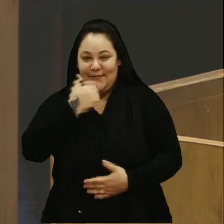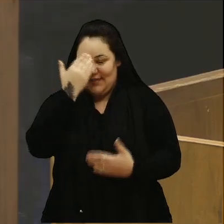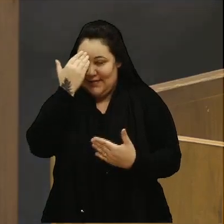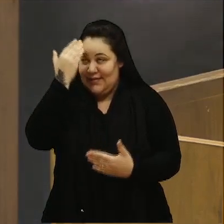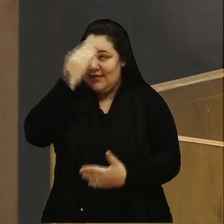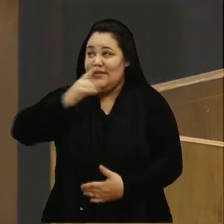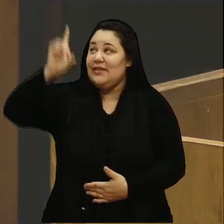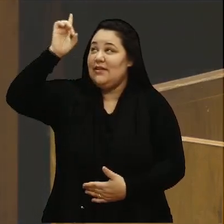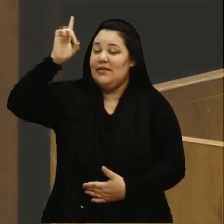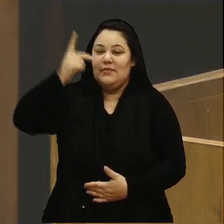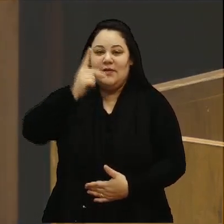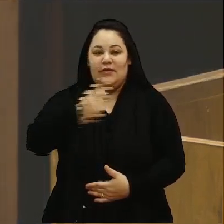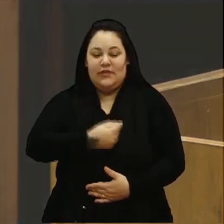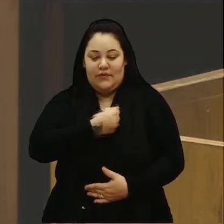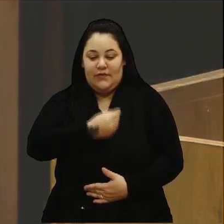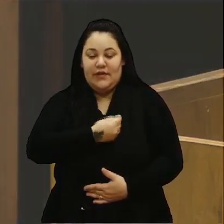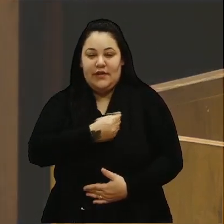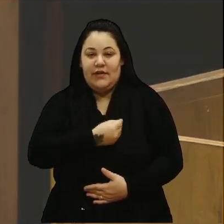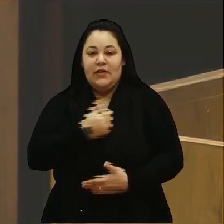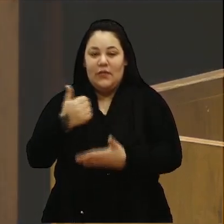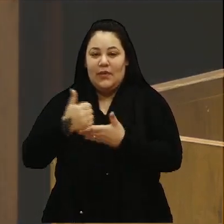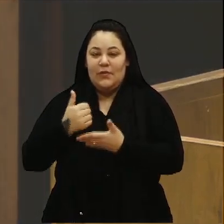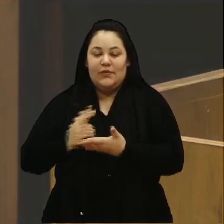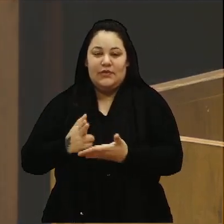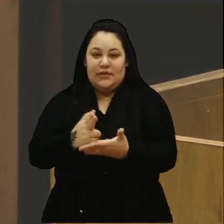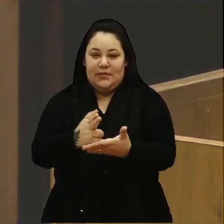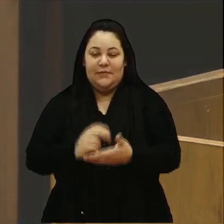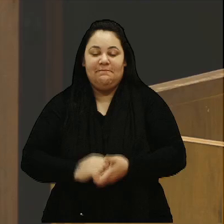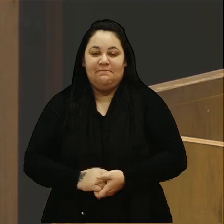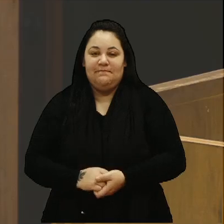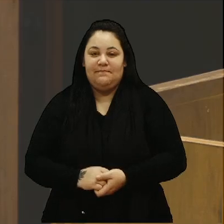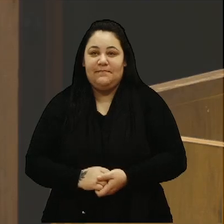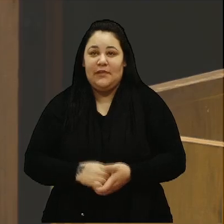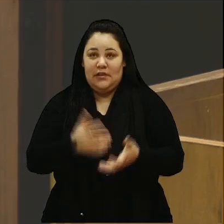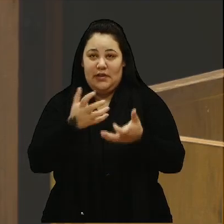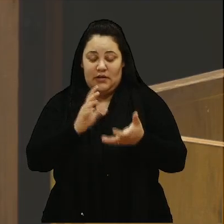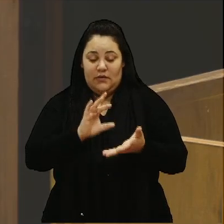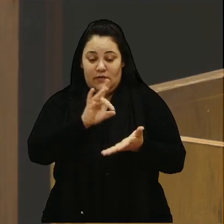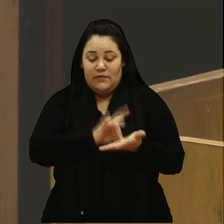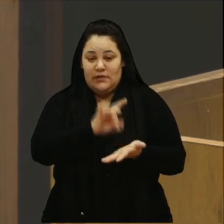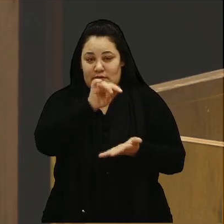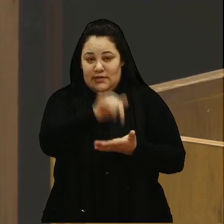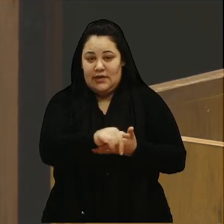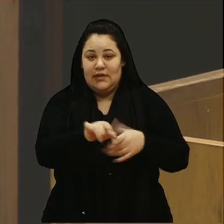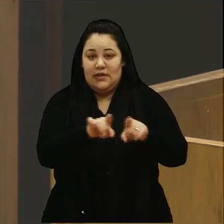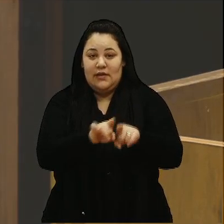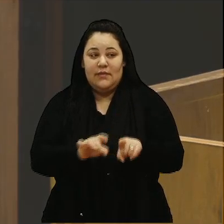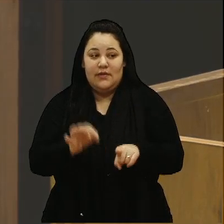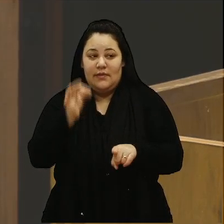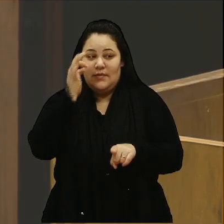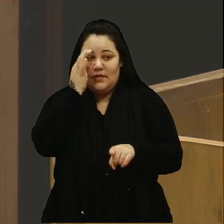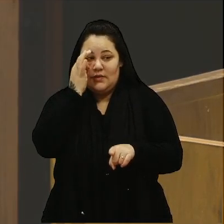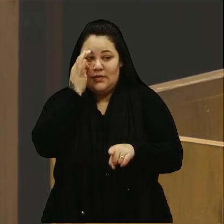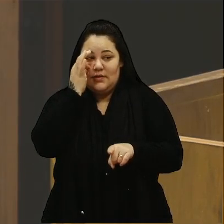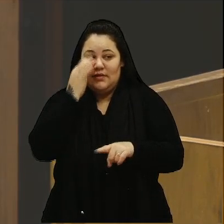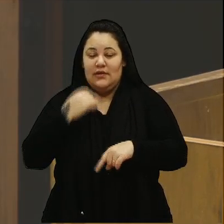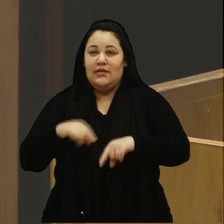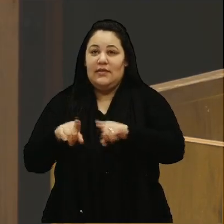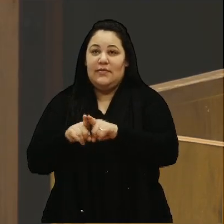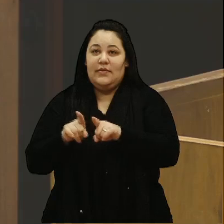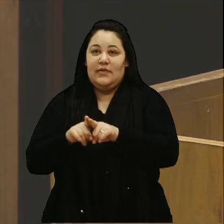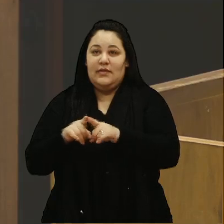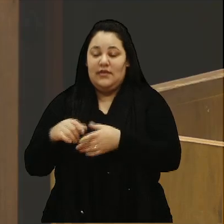Deus pela tua vida e pelo apoio de sempre. Também quero registrar aqui a presença e também o